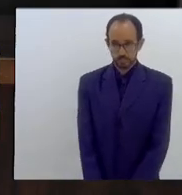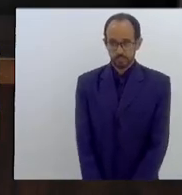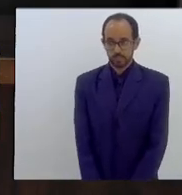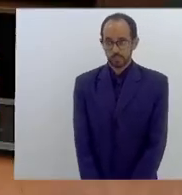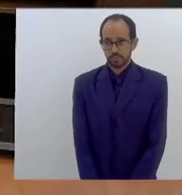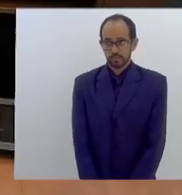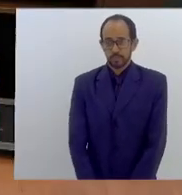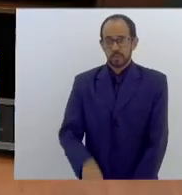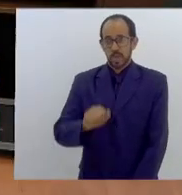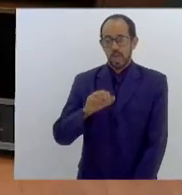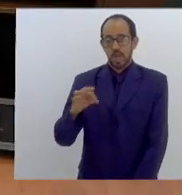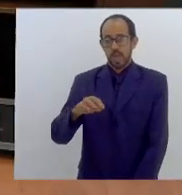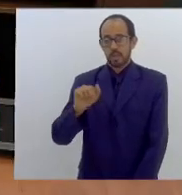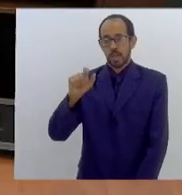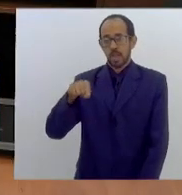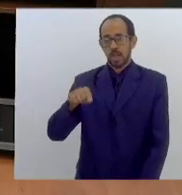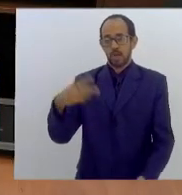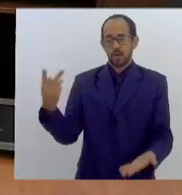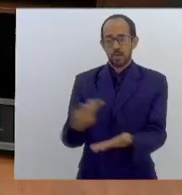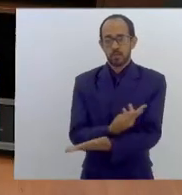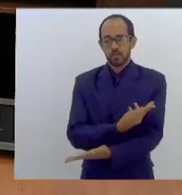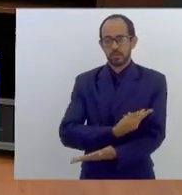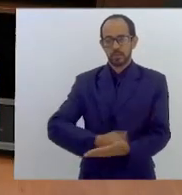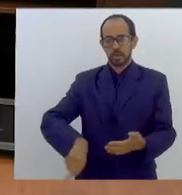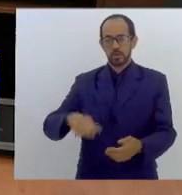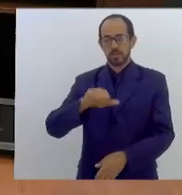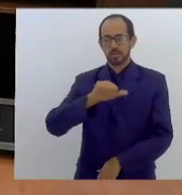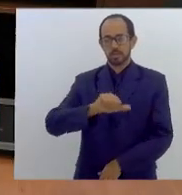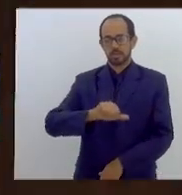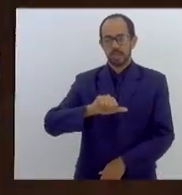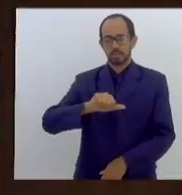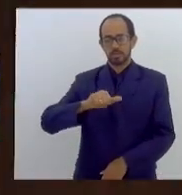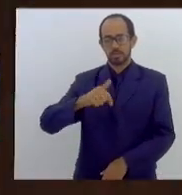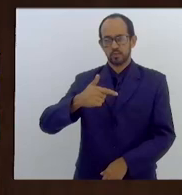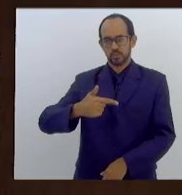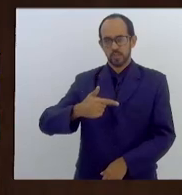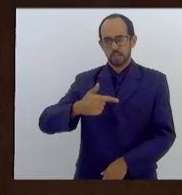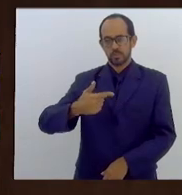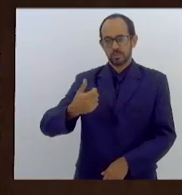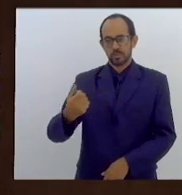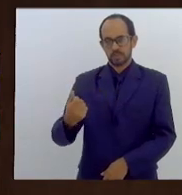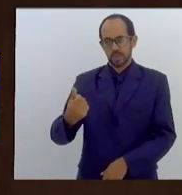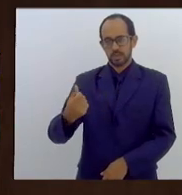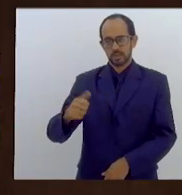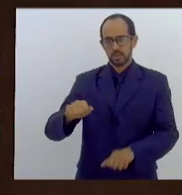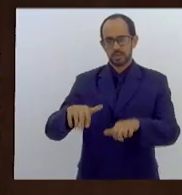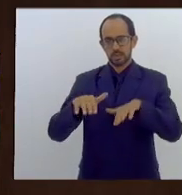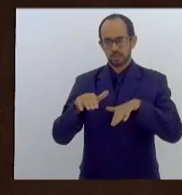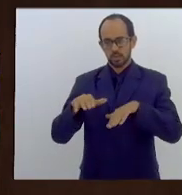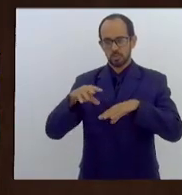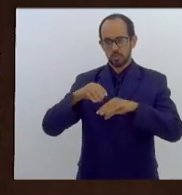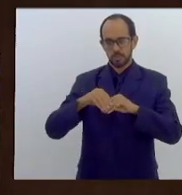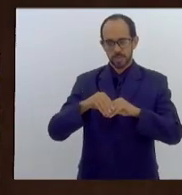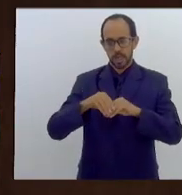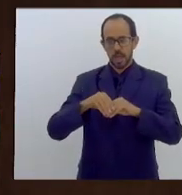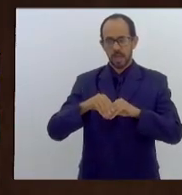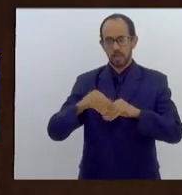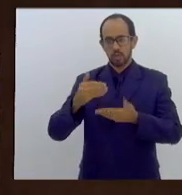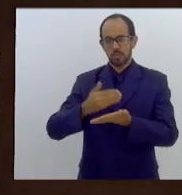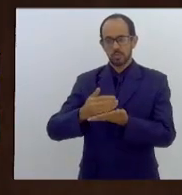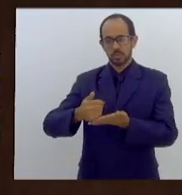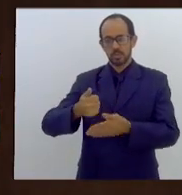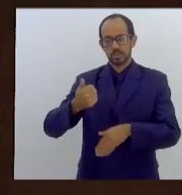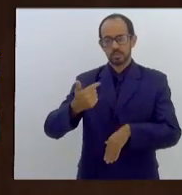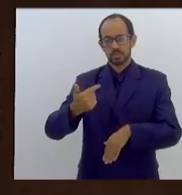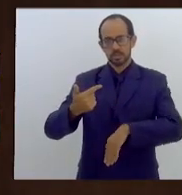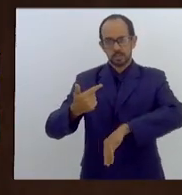A ata reflete com exatidão o ocorrido na 126ª sessão extraordinária, que iniciada às 16 horas